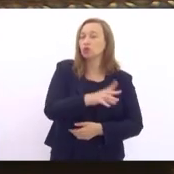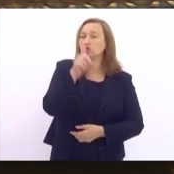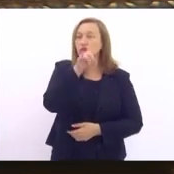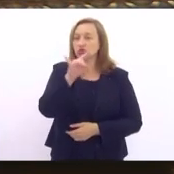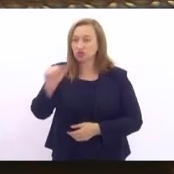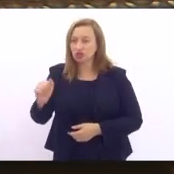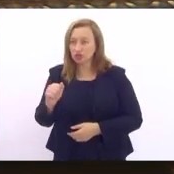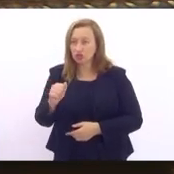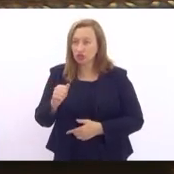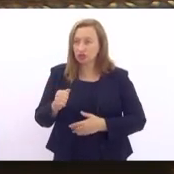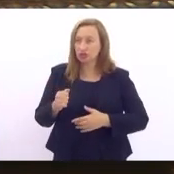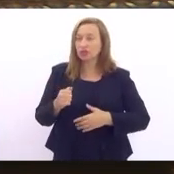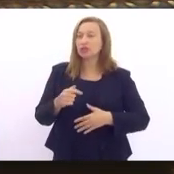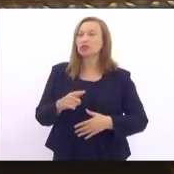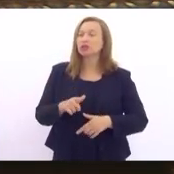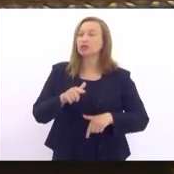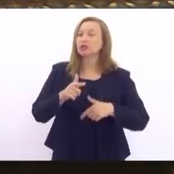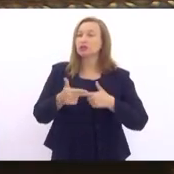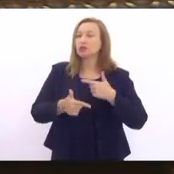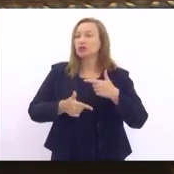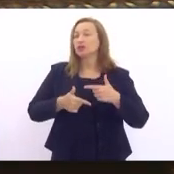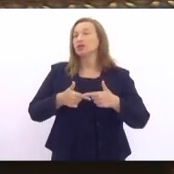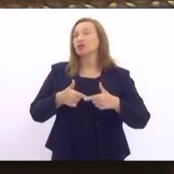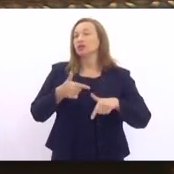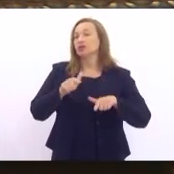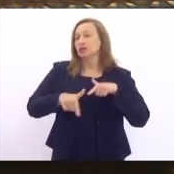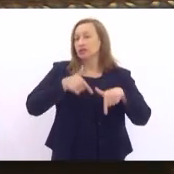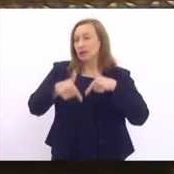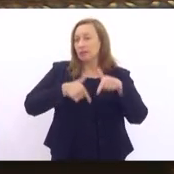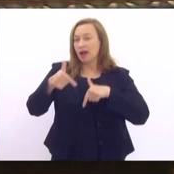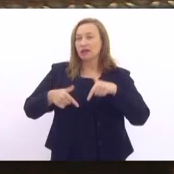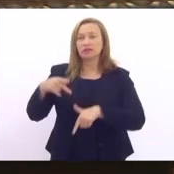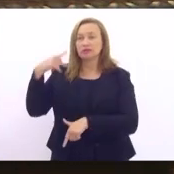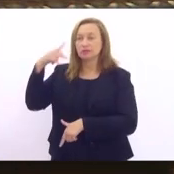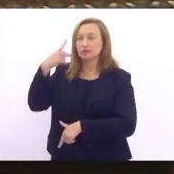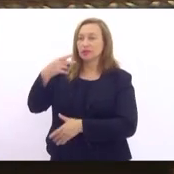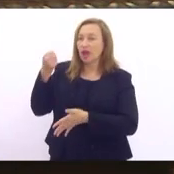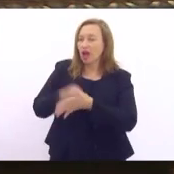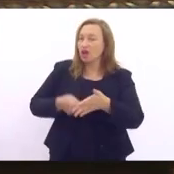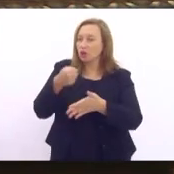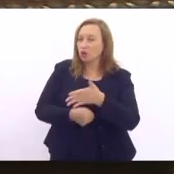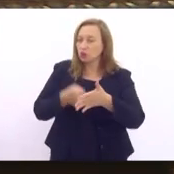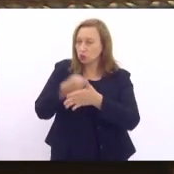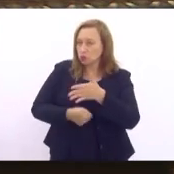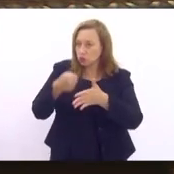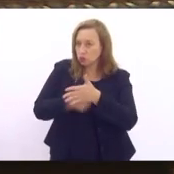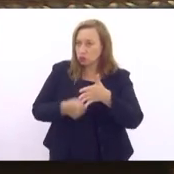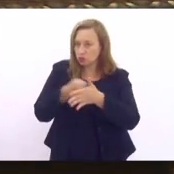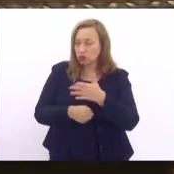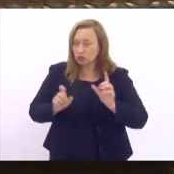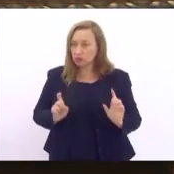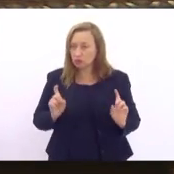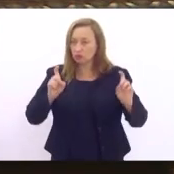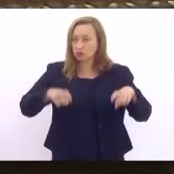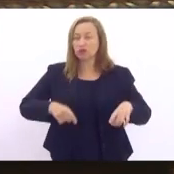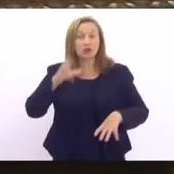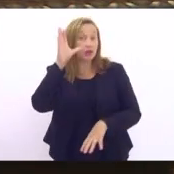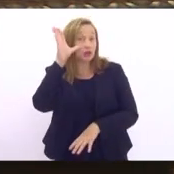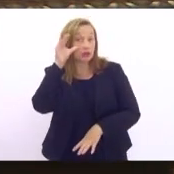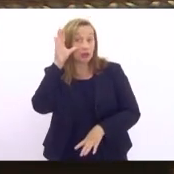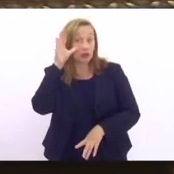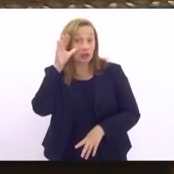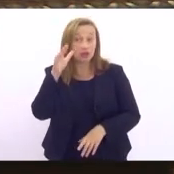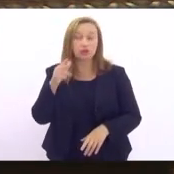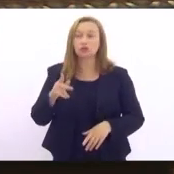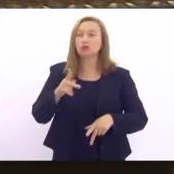parlamento para reafirmar a luta incansável da nossa mandata em defesa dos interesses da classe trabalhadora. Enquanto